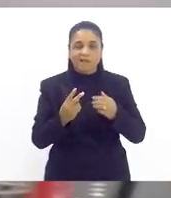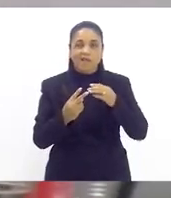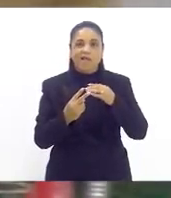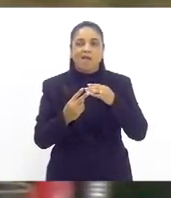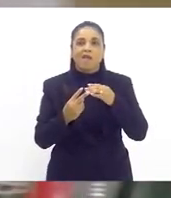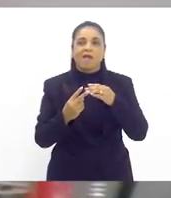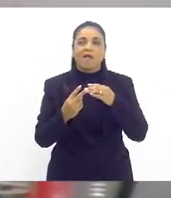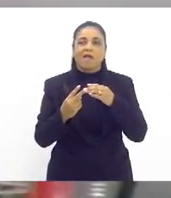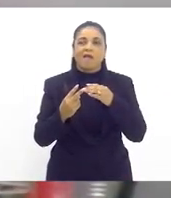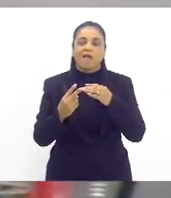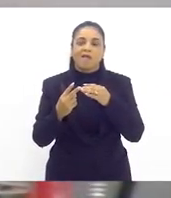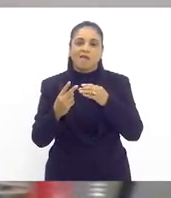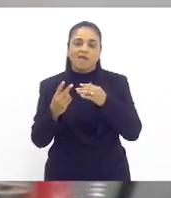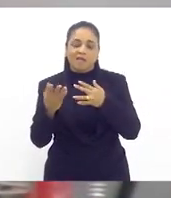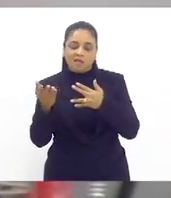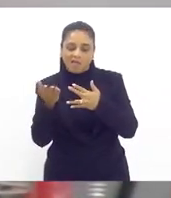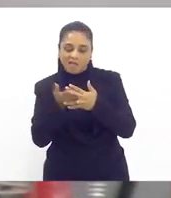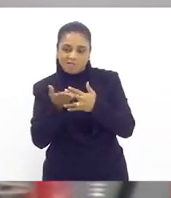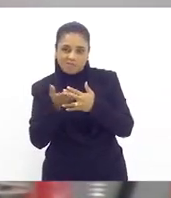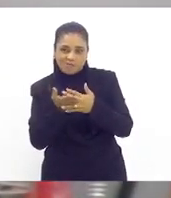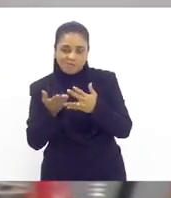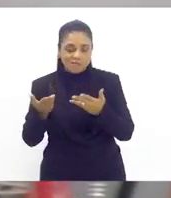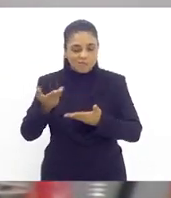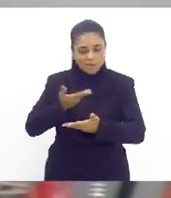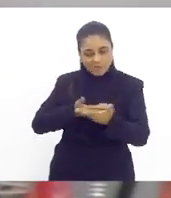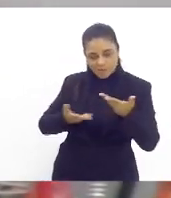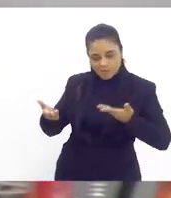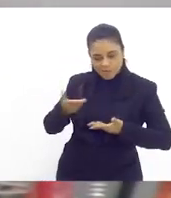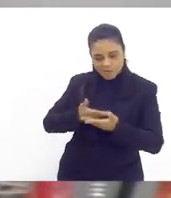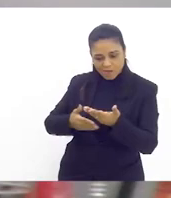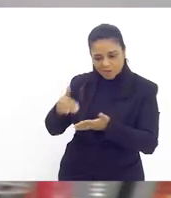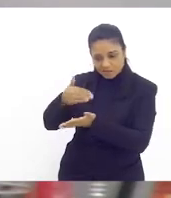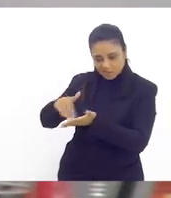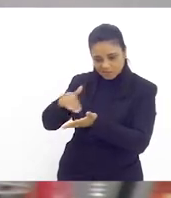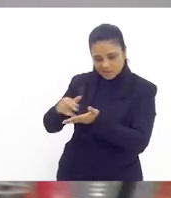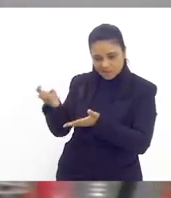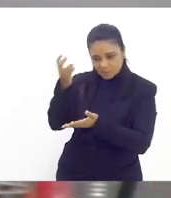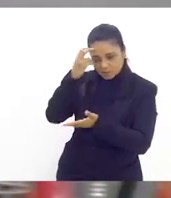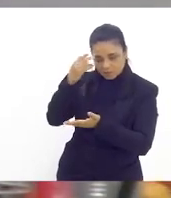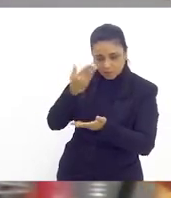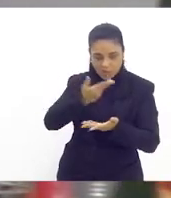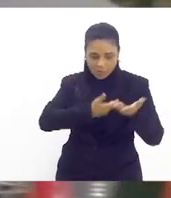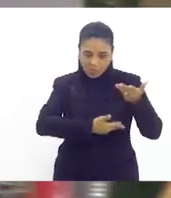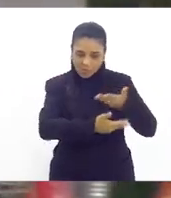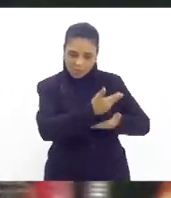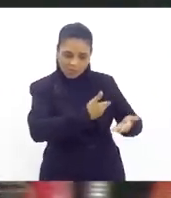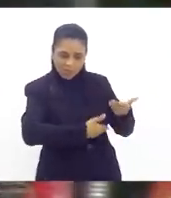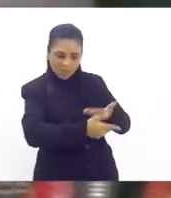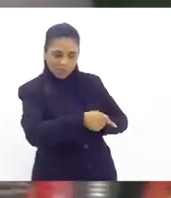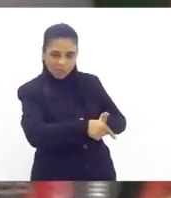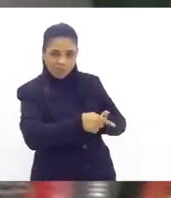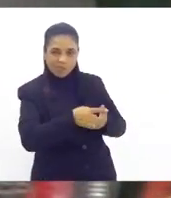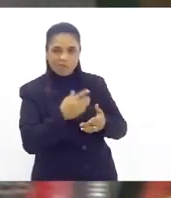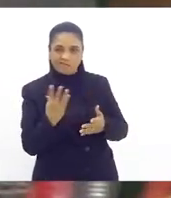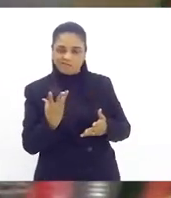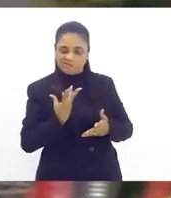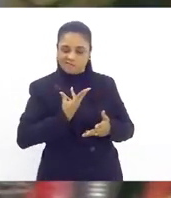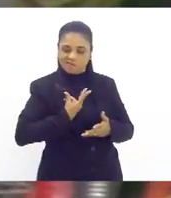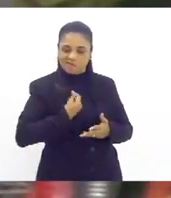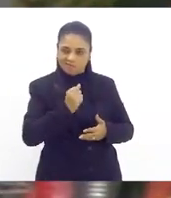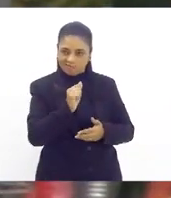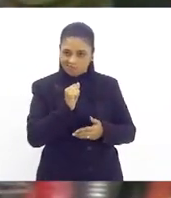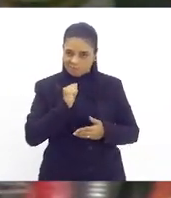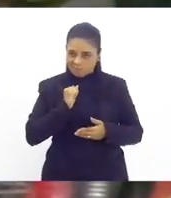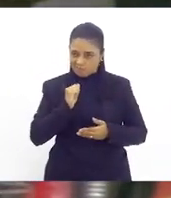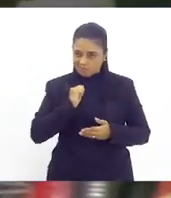entre a secretaria de cultura e os fazedores os artistas e nesse ponto